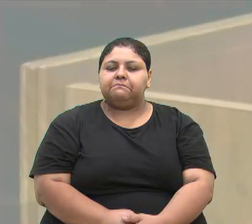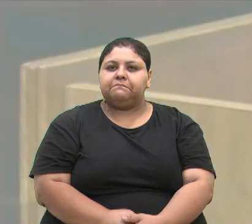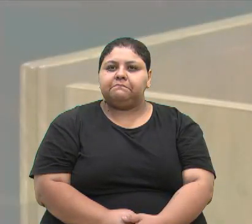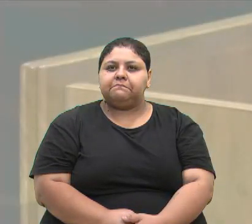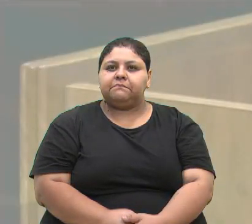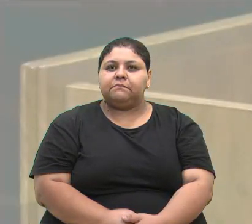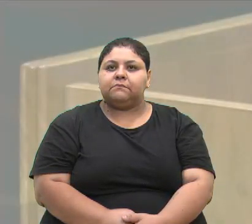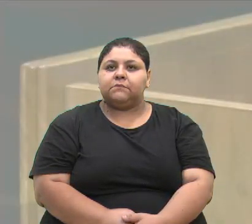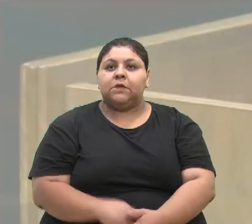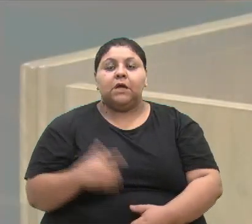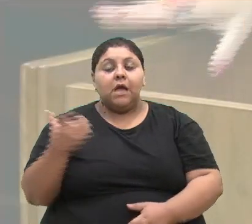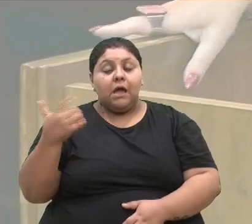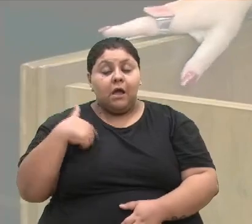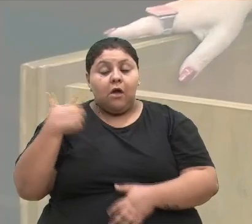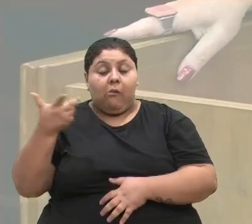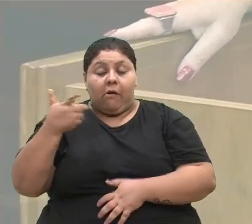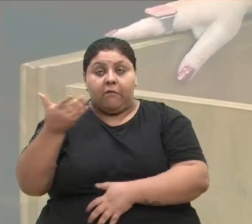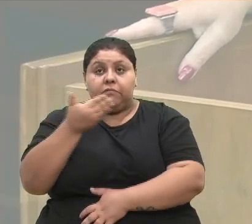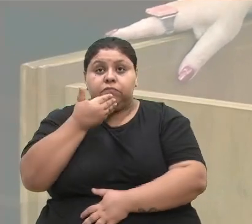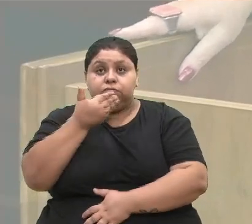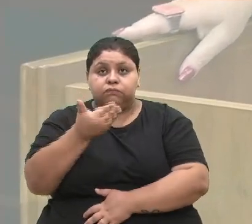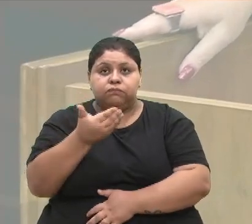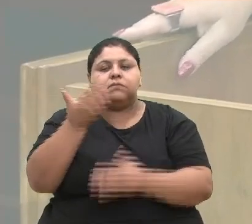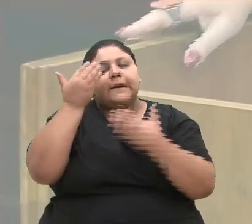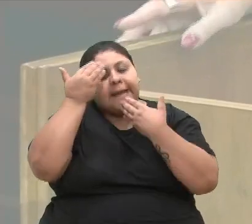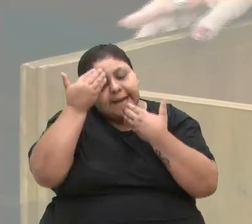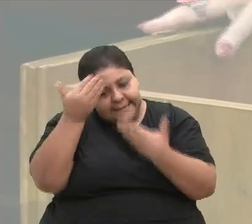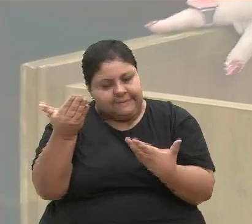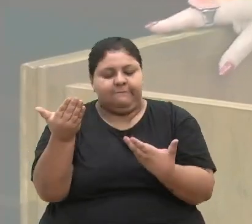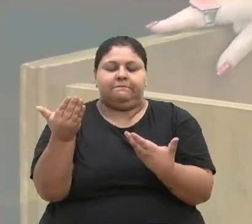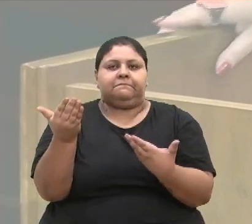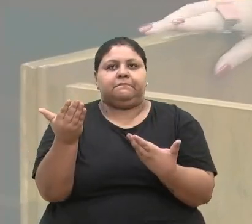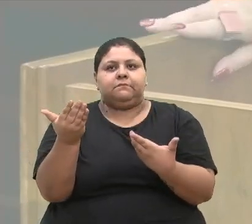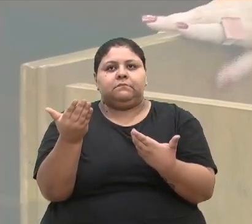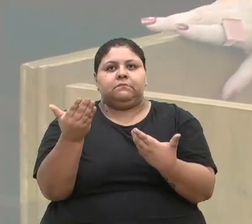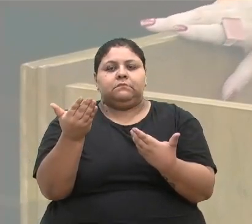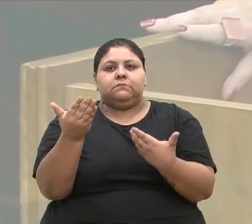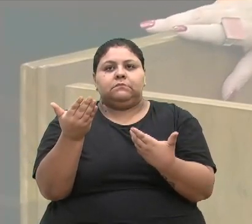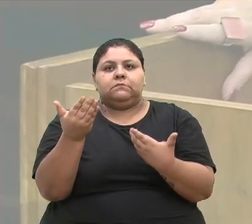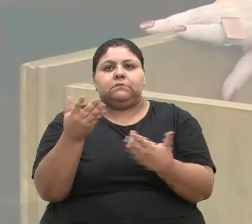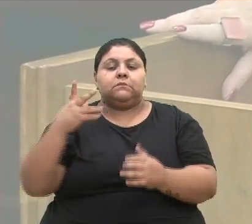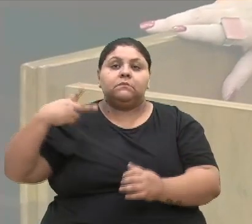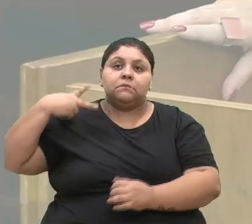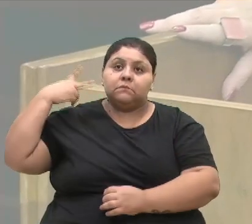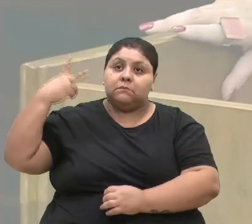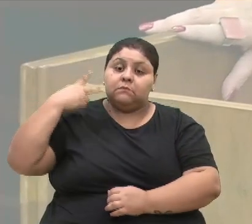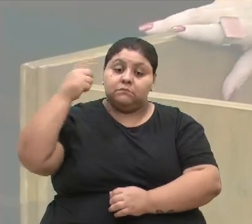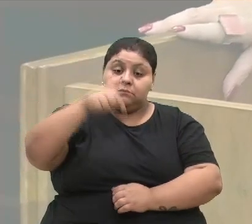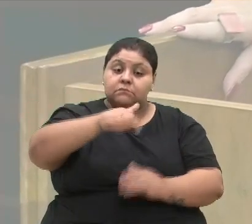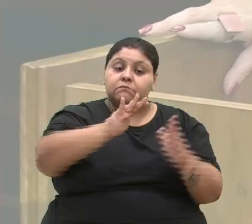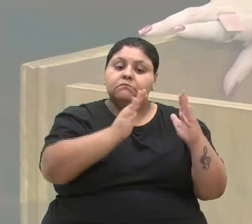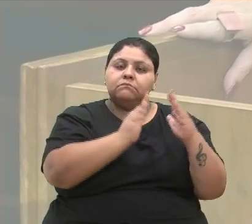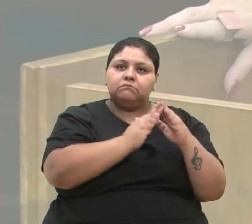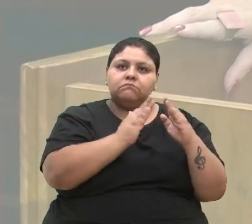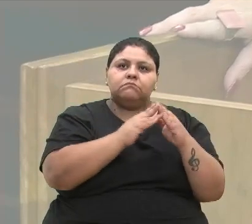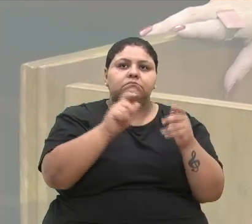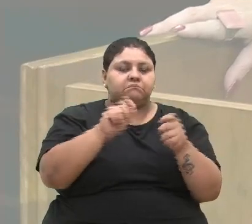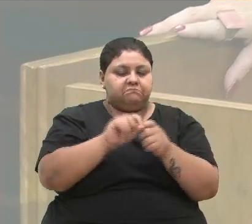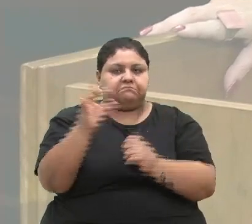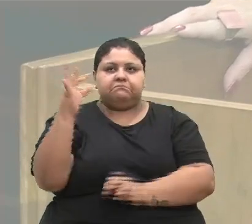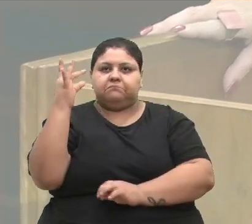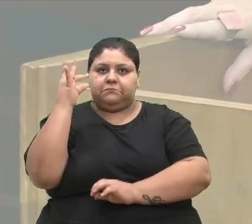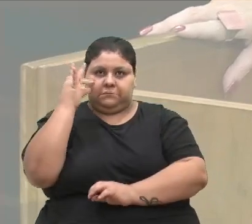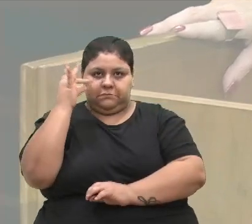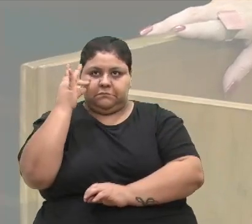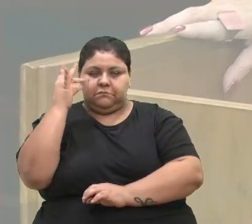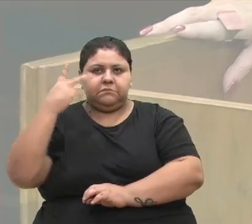Não, eu quero pedir, então, quero agradecer especialmente aos vereadores dessa casa que se fizeram presente,